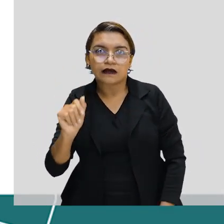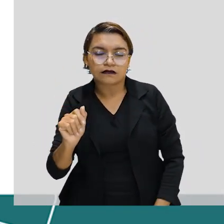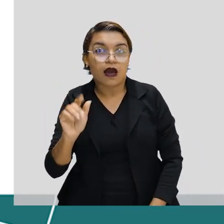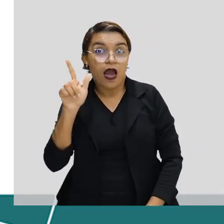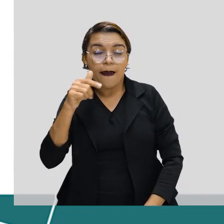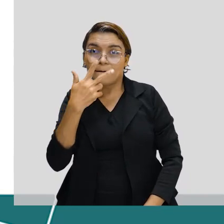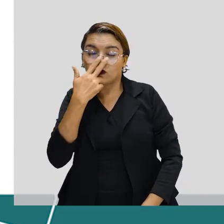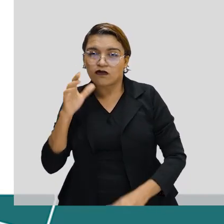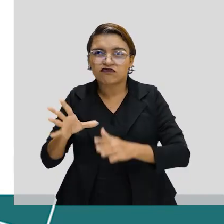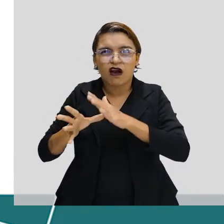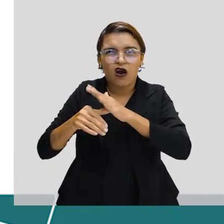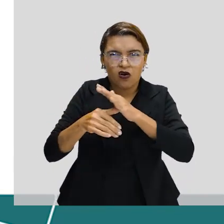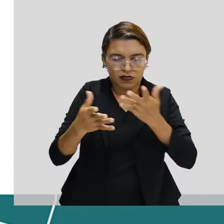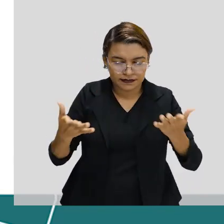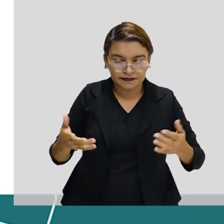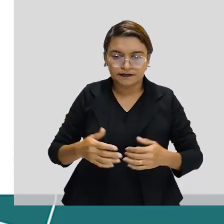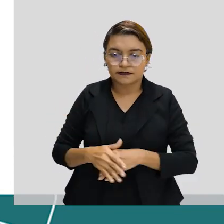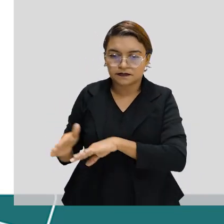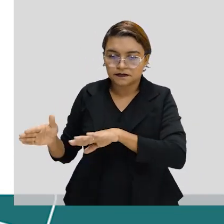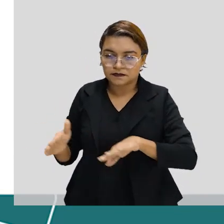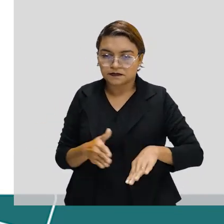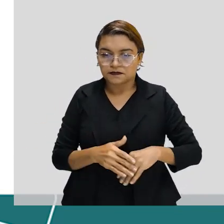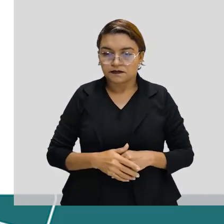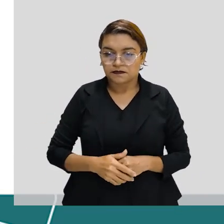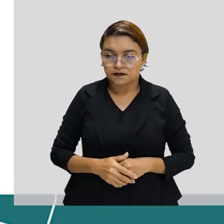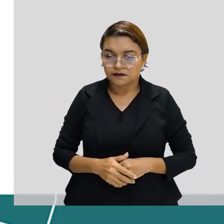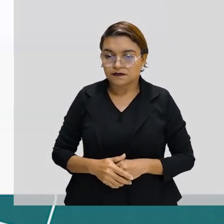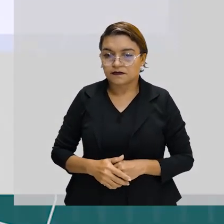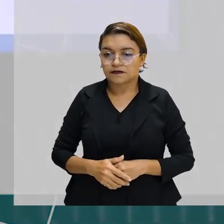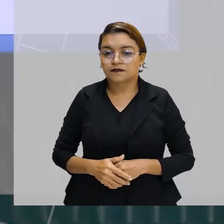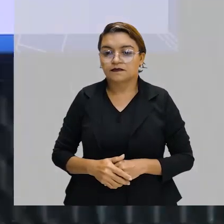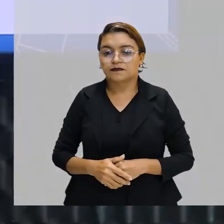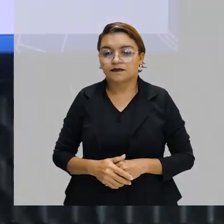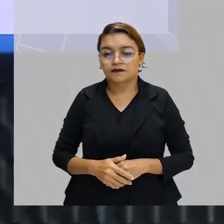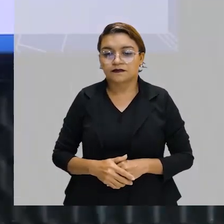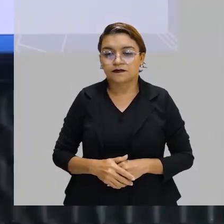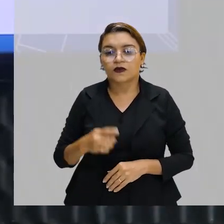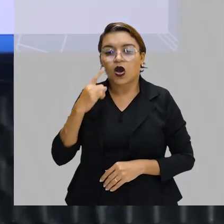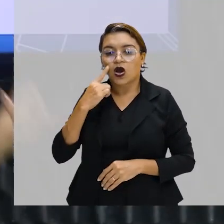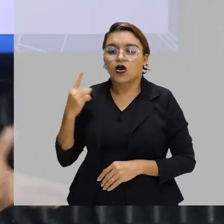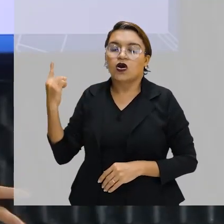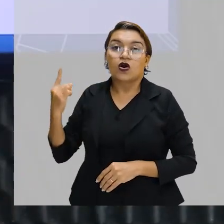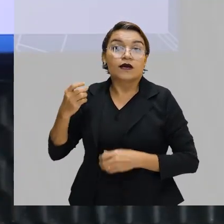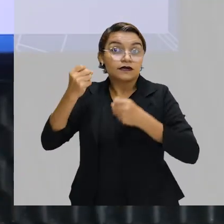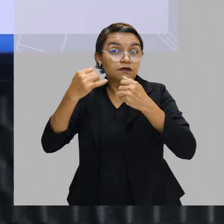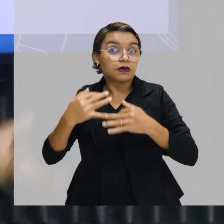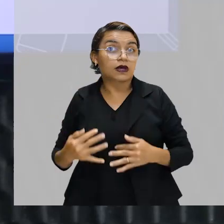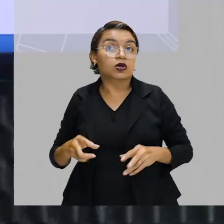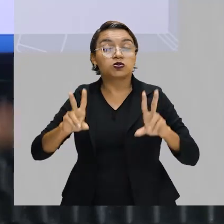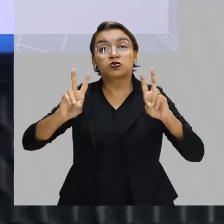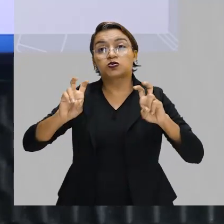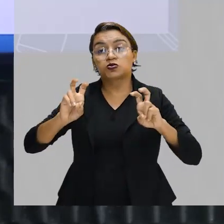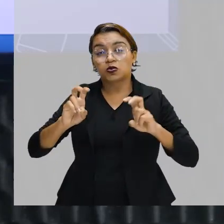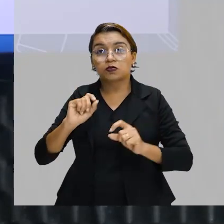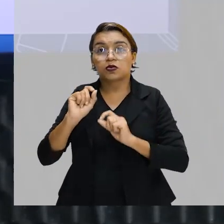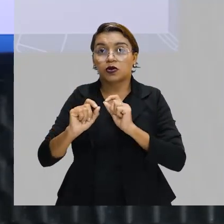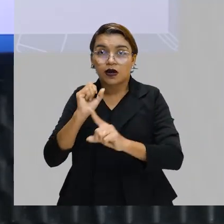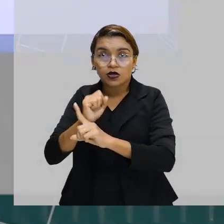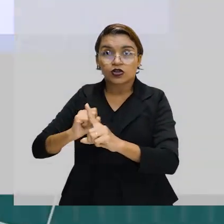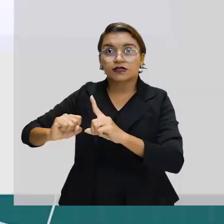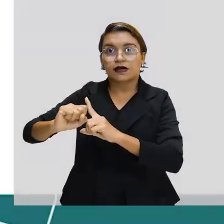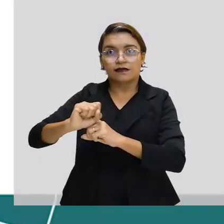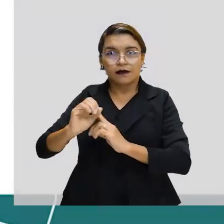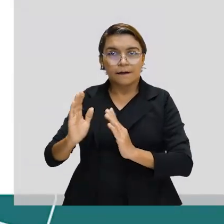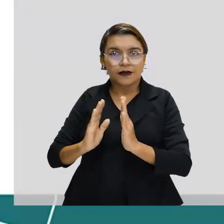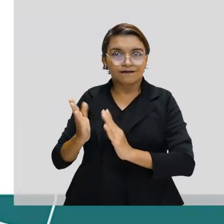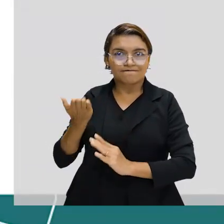pessoal sarado, oxalá eu tivesse sabido que esse verbo era irregular. Oswald de Andrade aqui falando também de como era a sociedade na